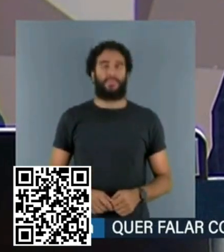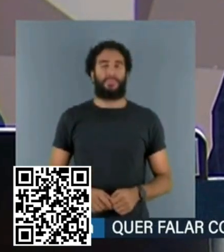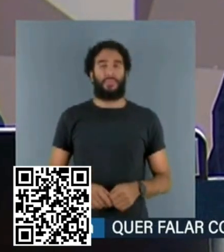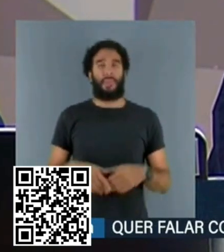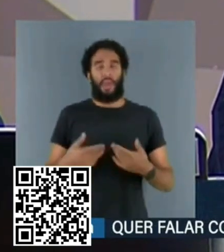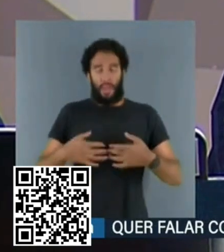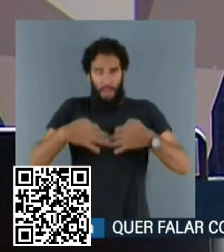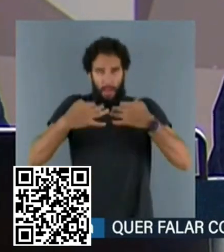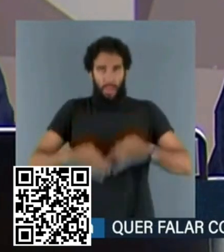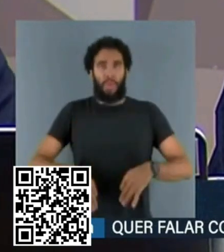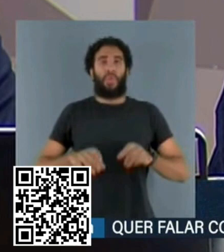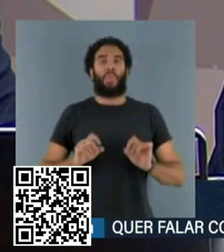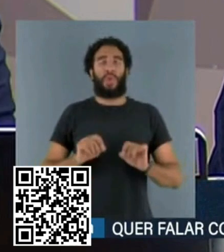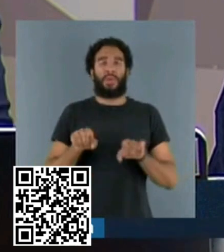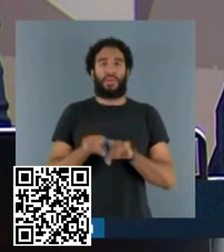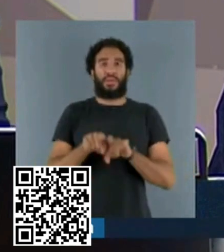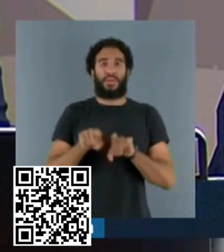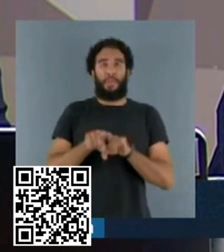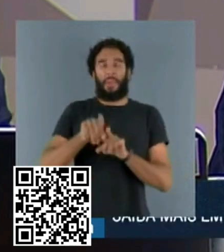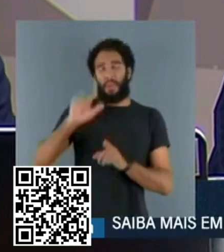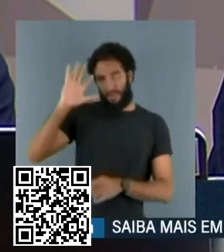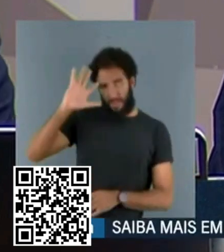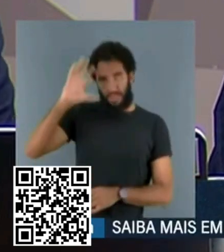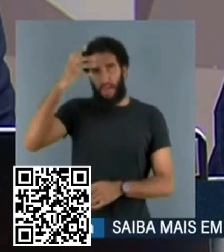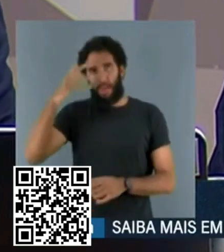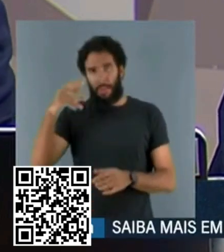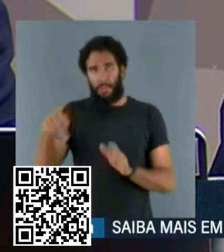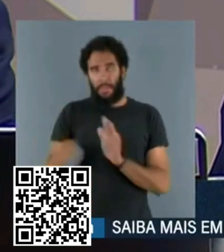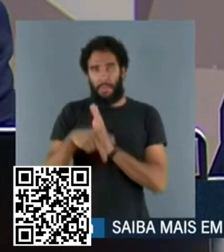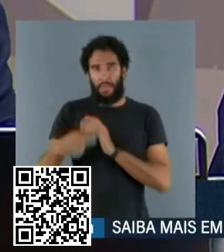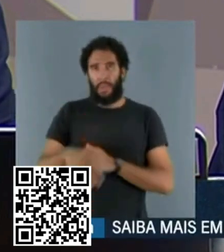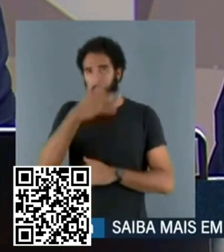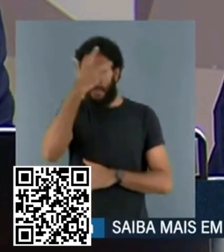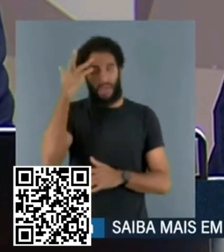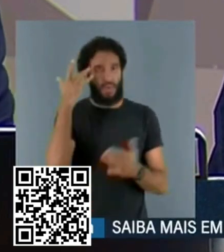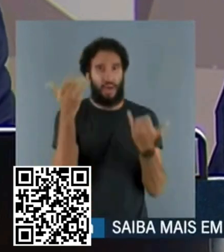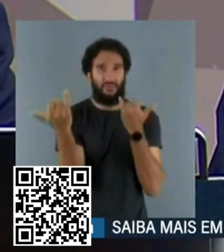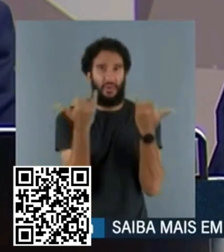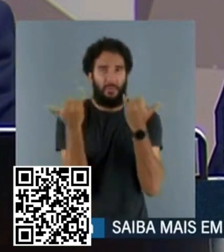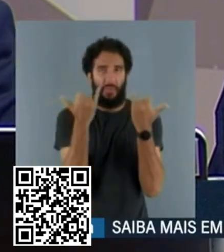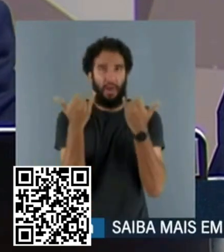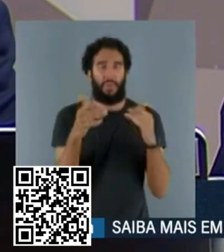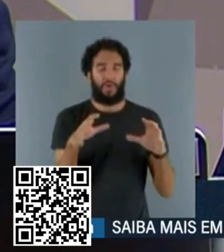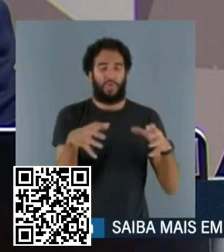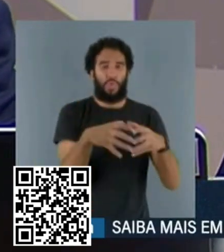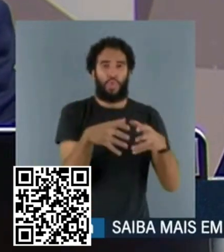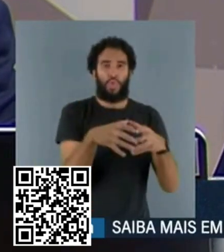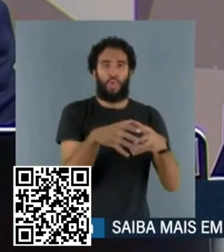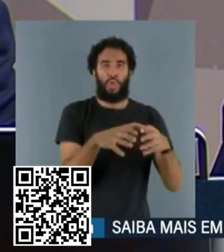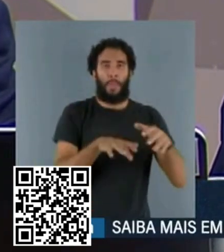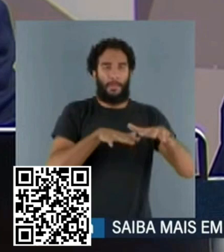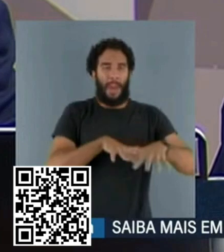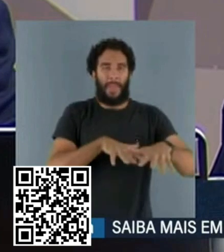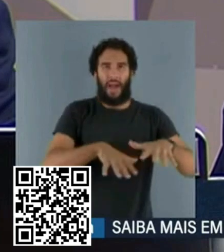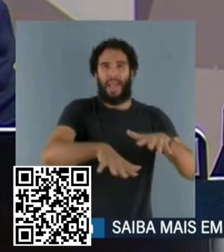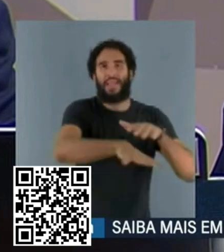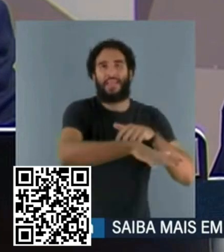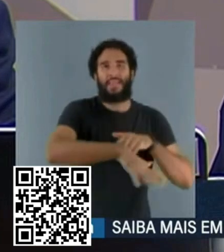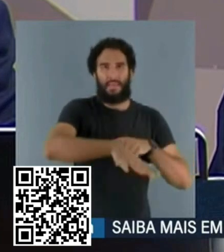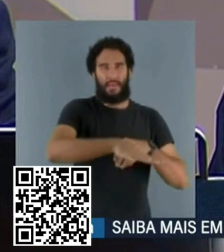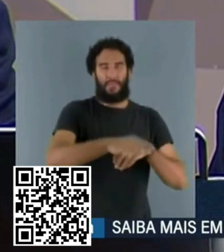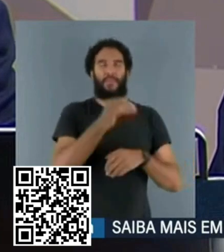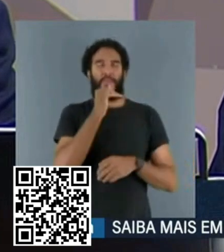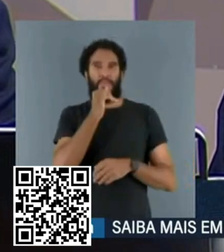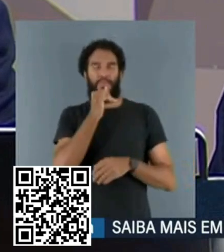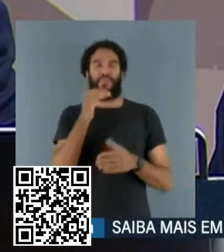postura visa, inclusive, a tomada de decisão por aqueles que têm todas as informações sobre a tropa no terreno. Exemplo disso